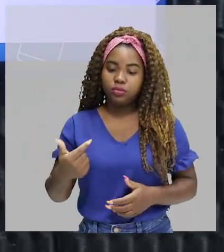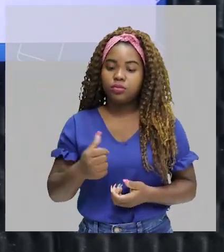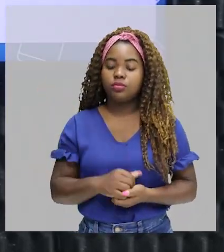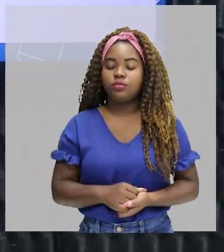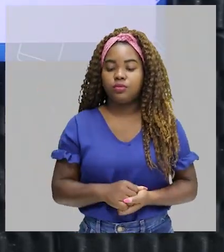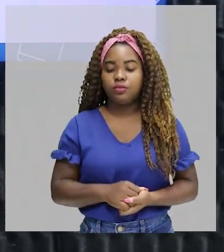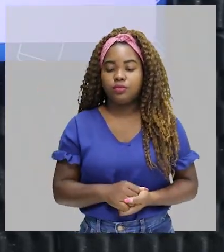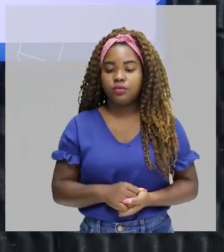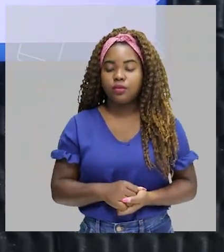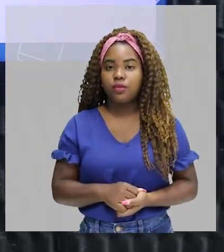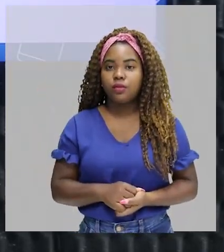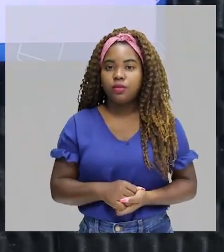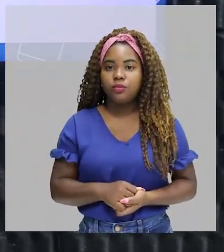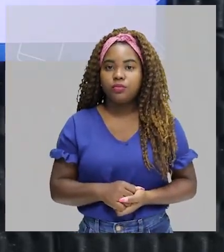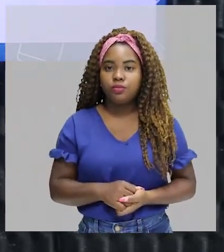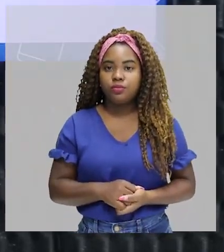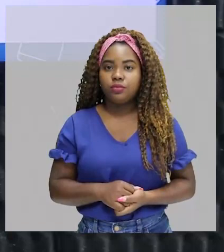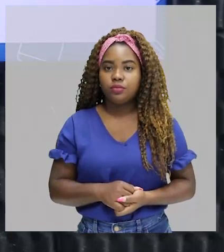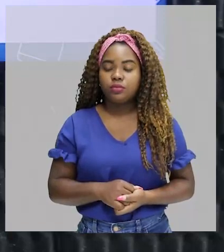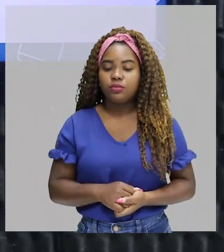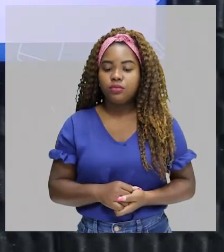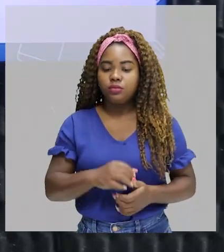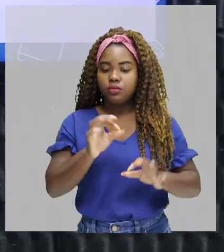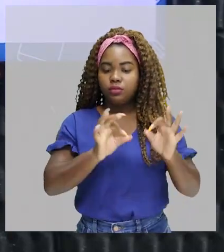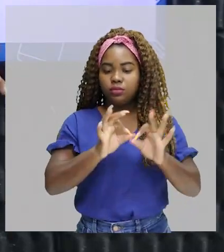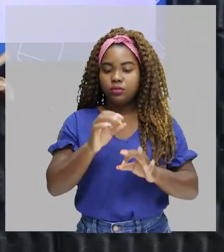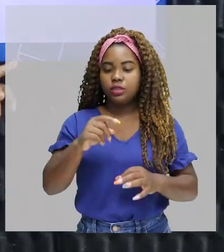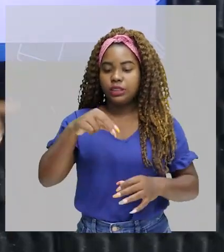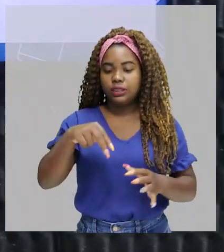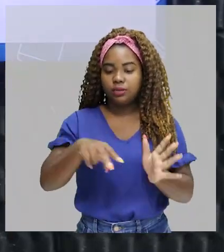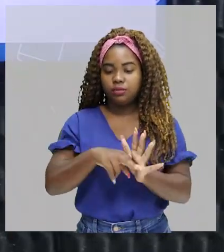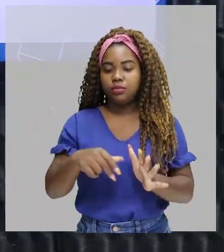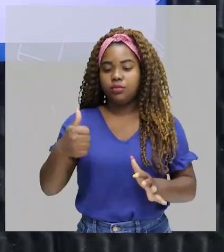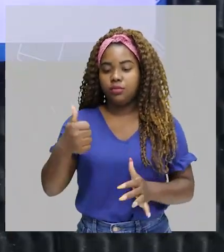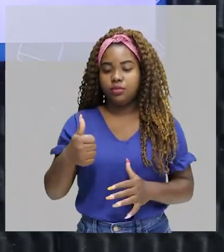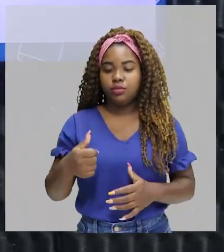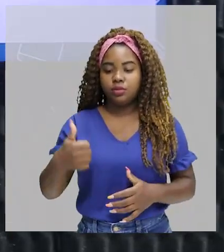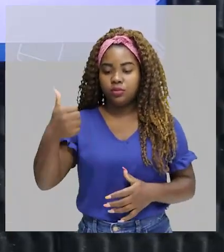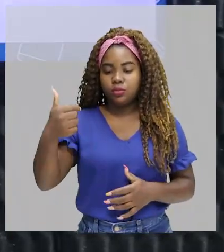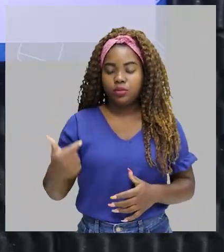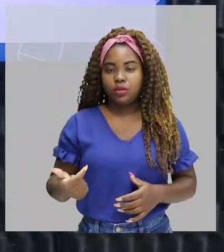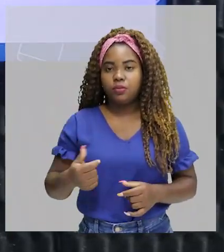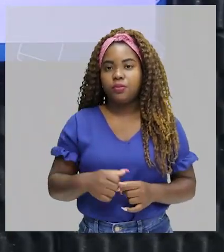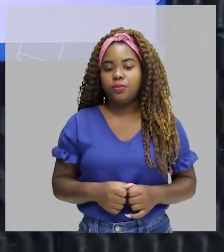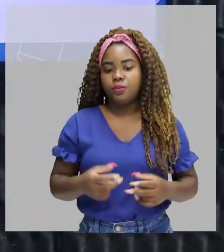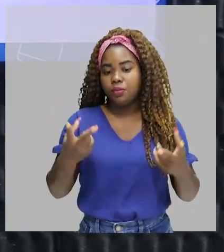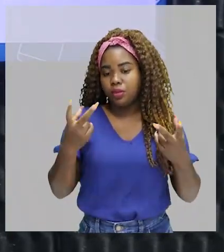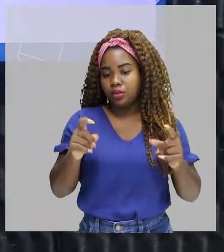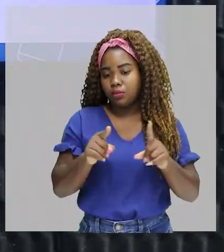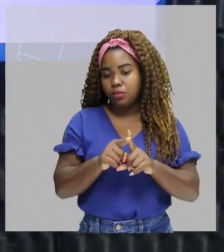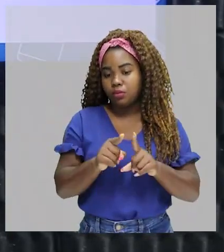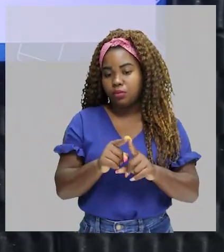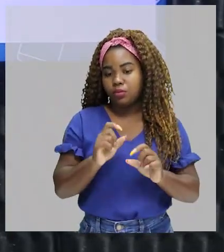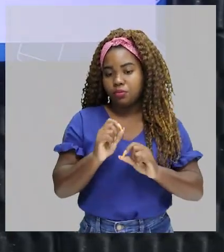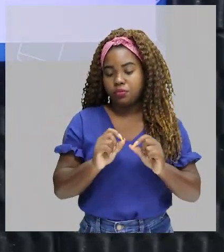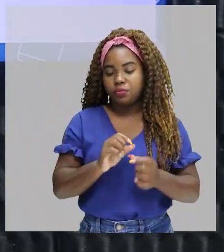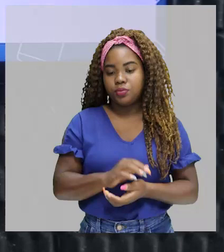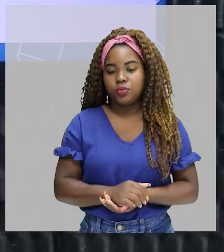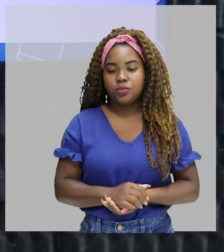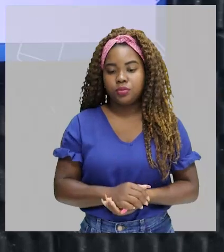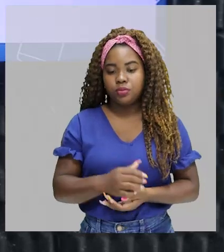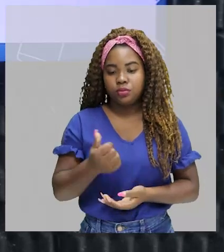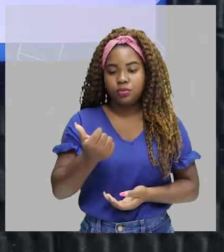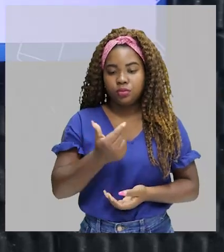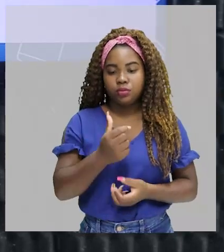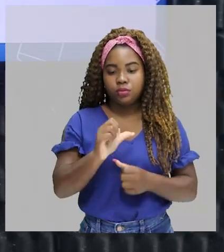foi informada, tá? Então, eu vou fazer n menos 1, que multiplica meio. Perceba aqui, tá, que o